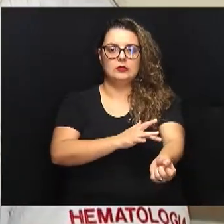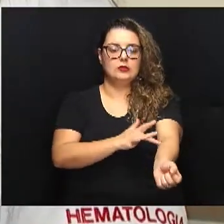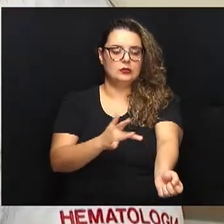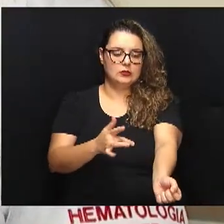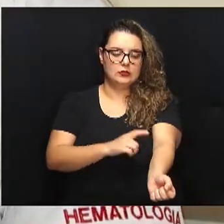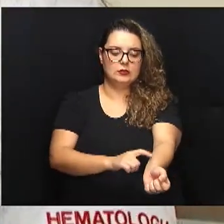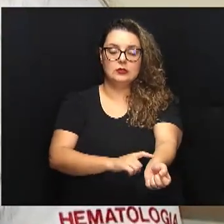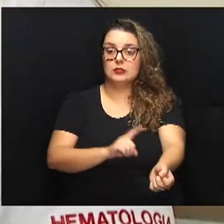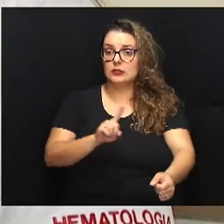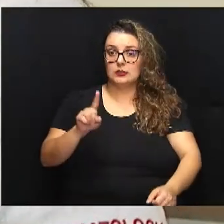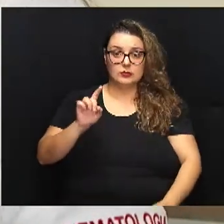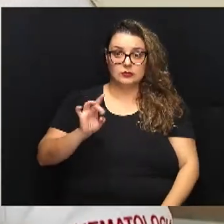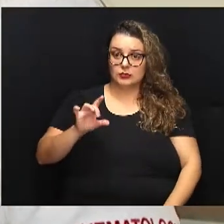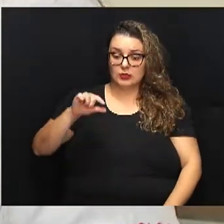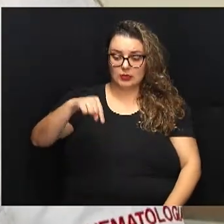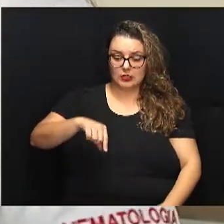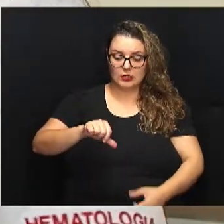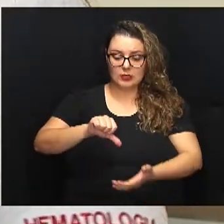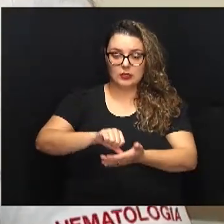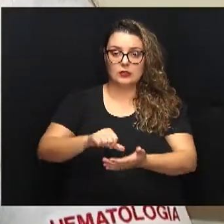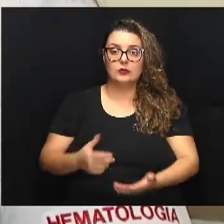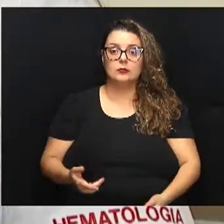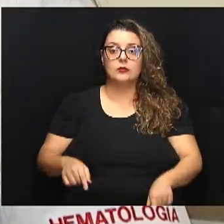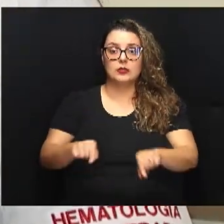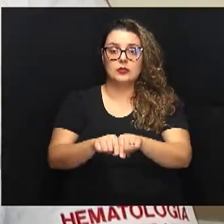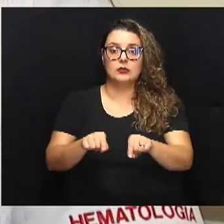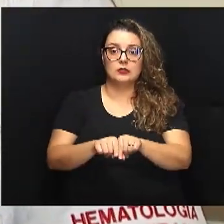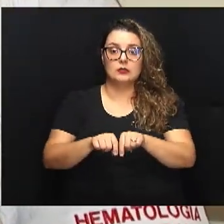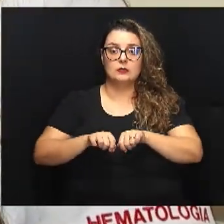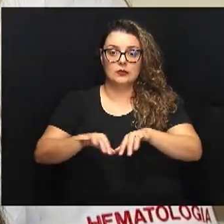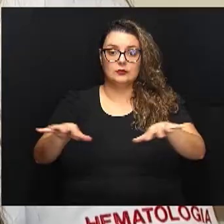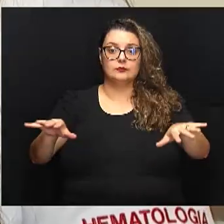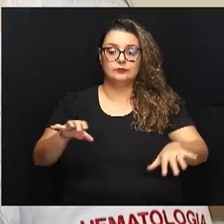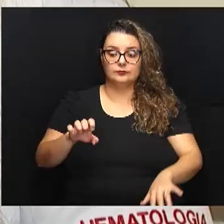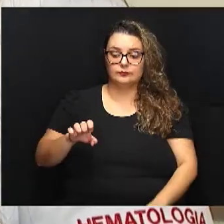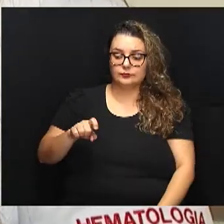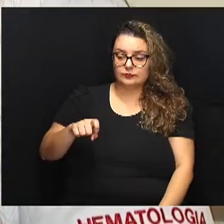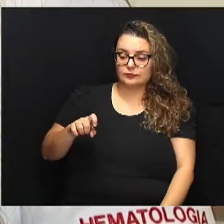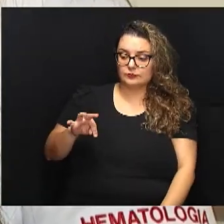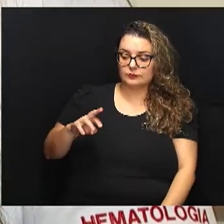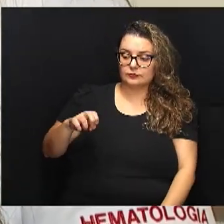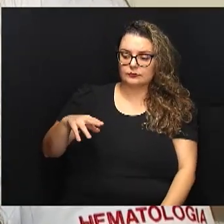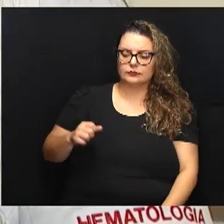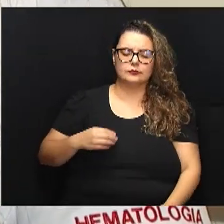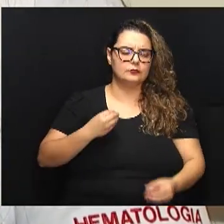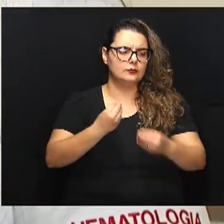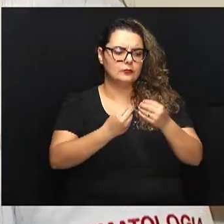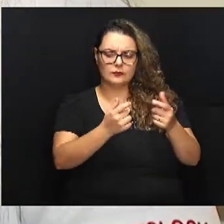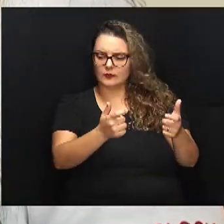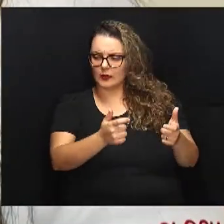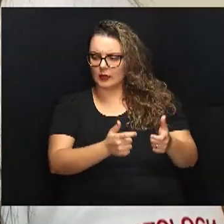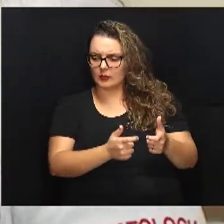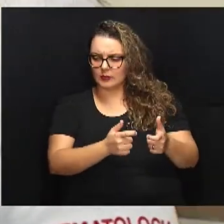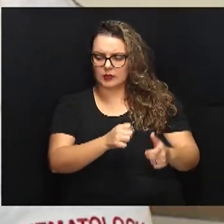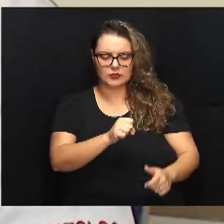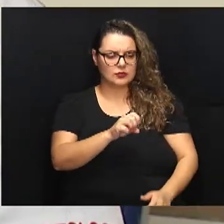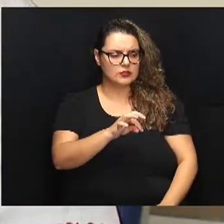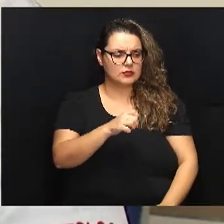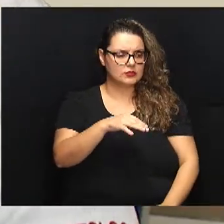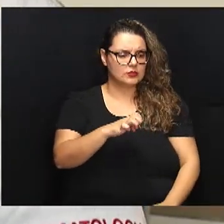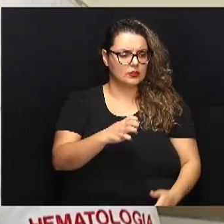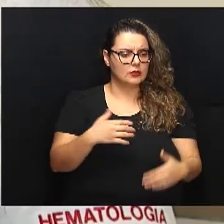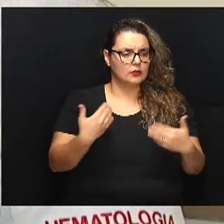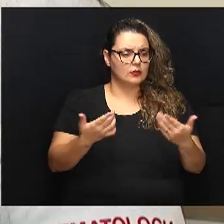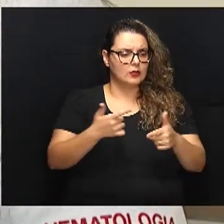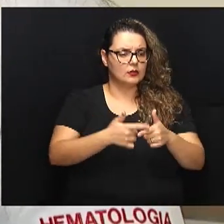só nos postos fixos, como também nas coletas externas. Como que é esse baixo estoque, Quais os problemas que